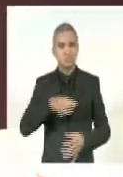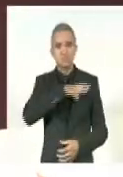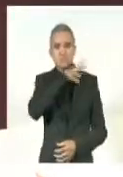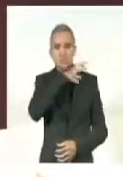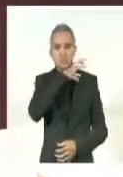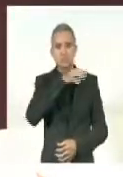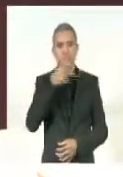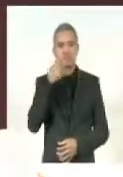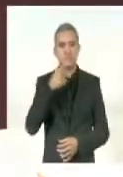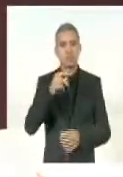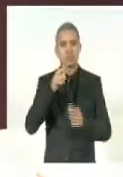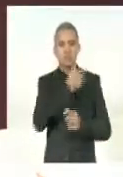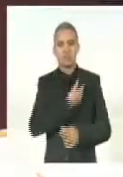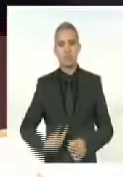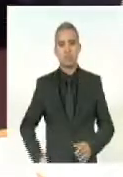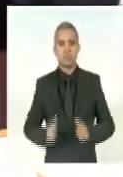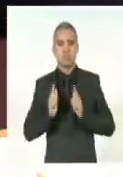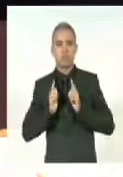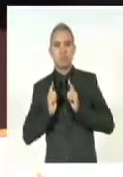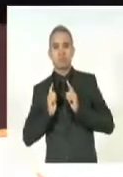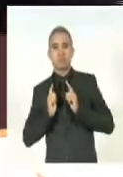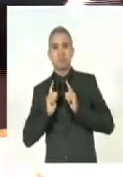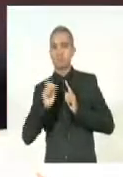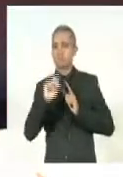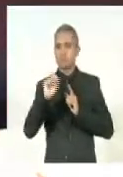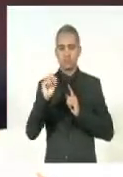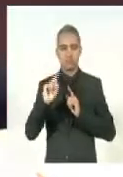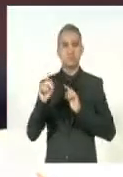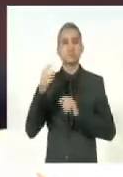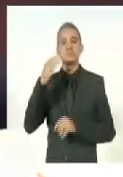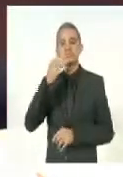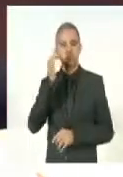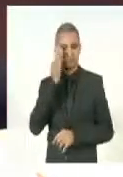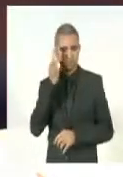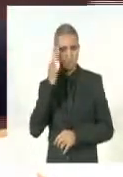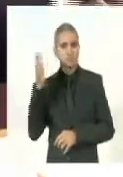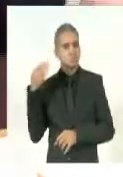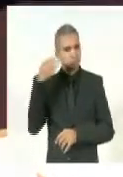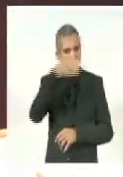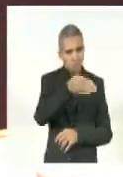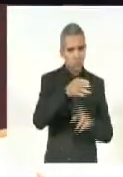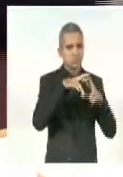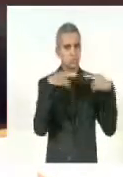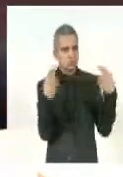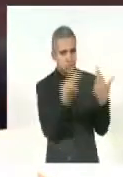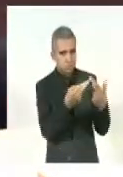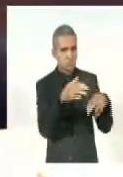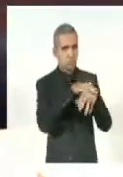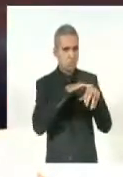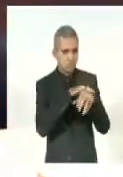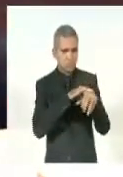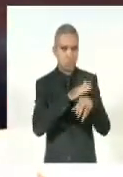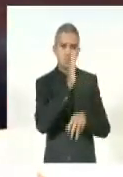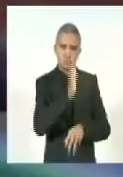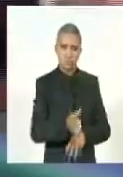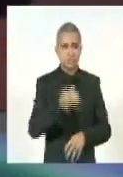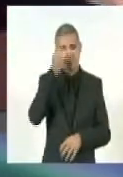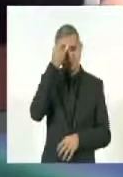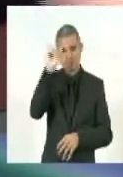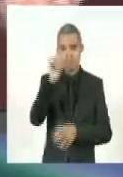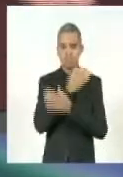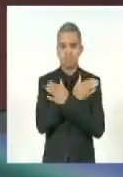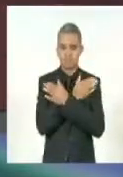participa, o próprio governador já teve rodada de negociação para evitar o desemprego.